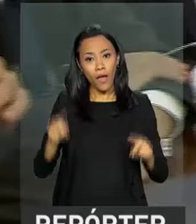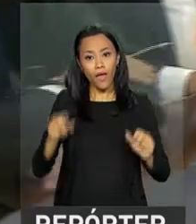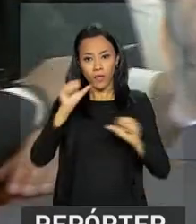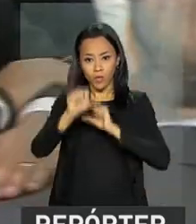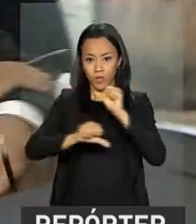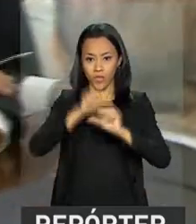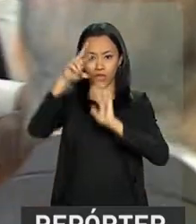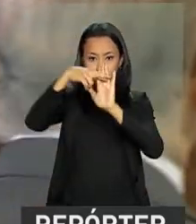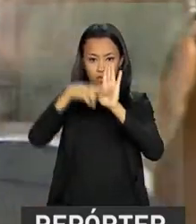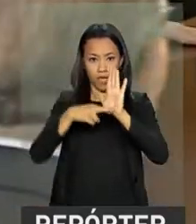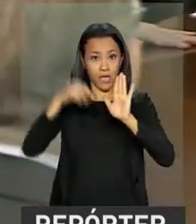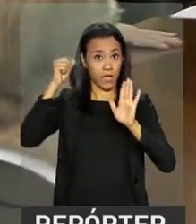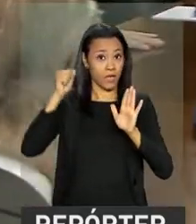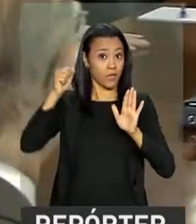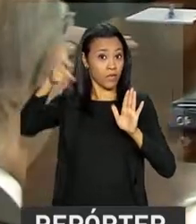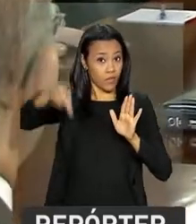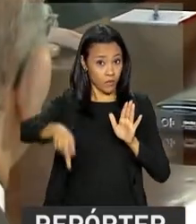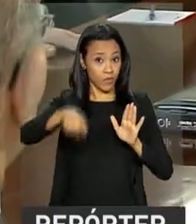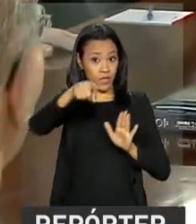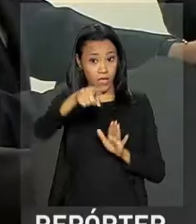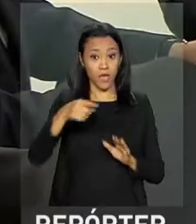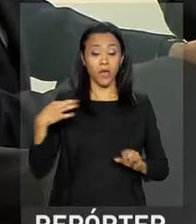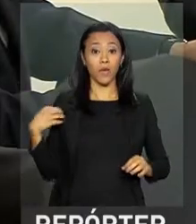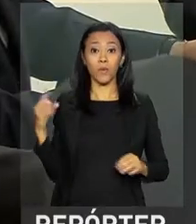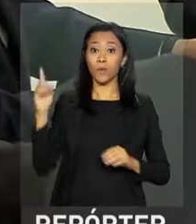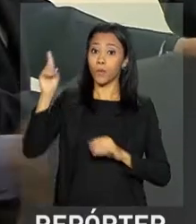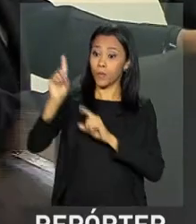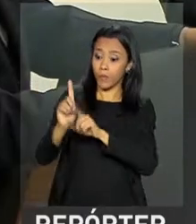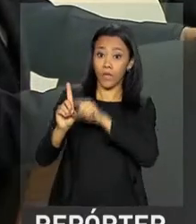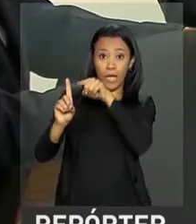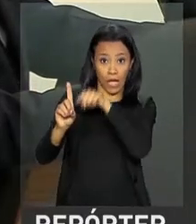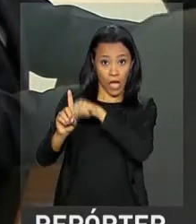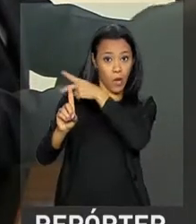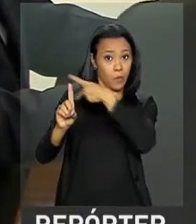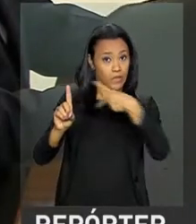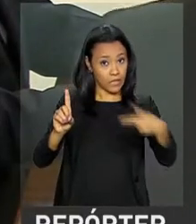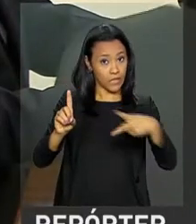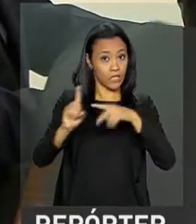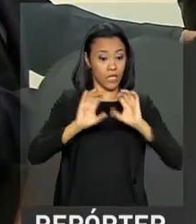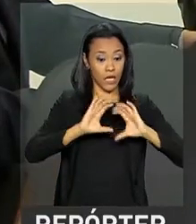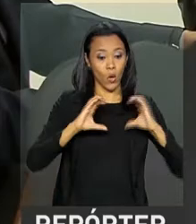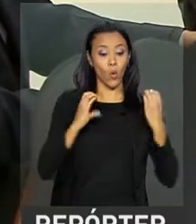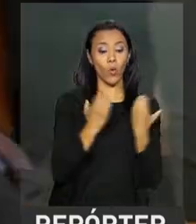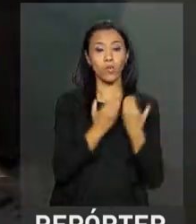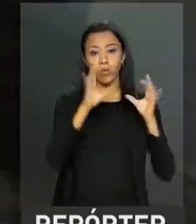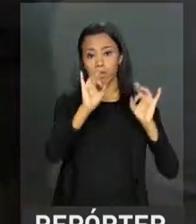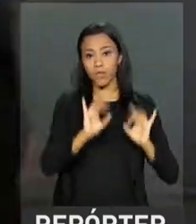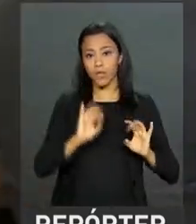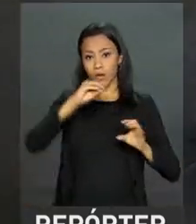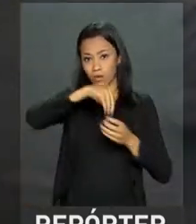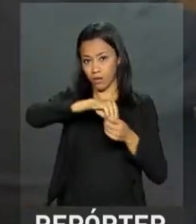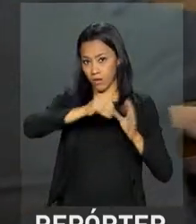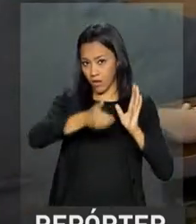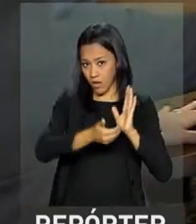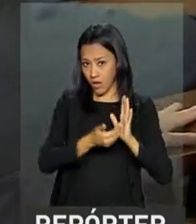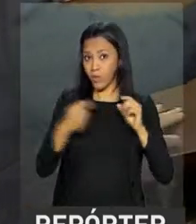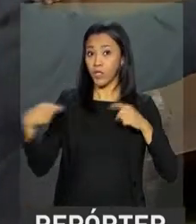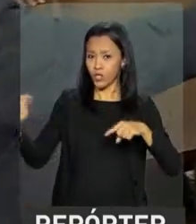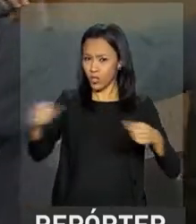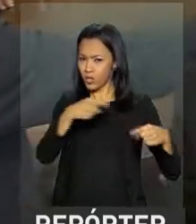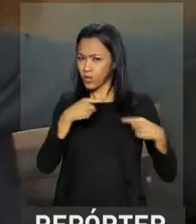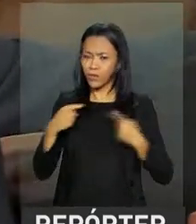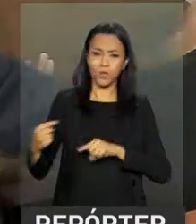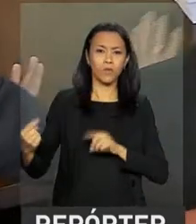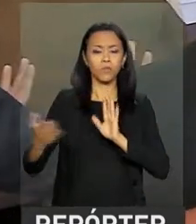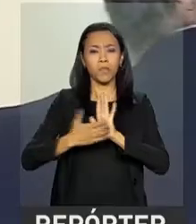o deputado carlos marun que foi o presidente da comissão especial da câmara que discutiu a reforma da previdência